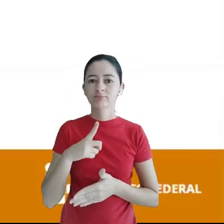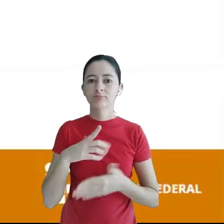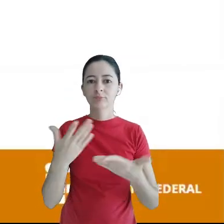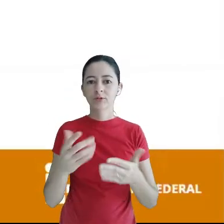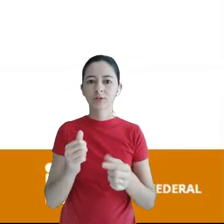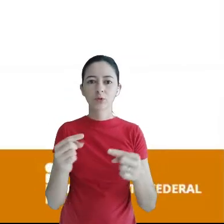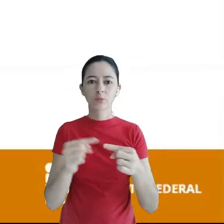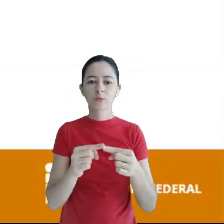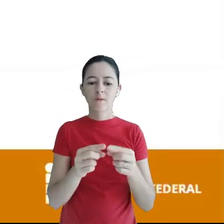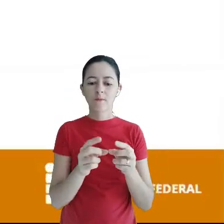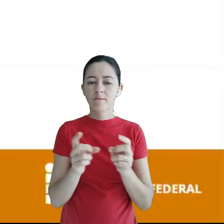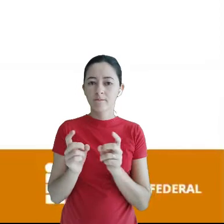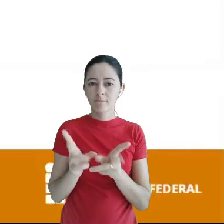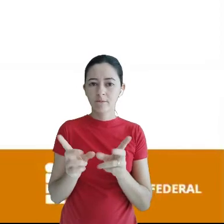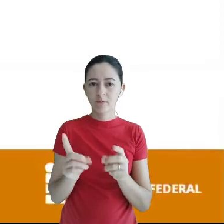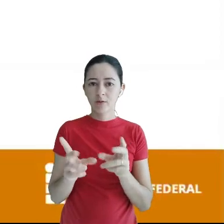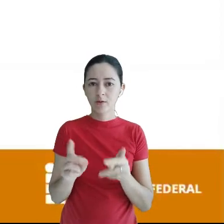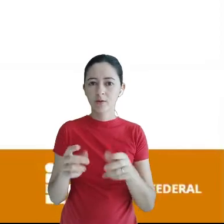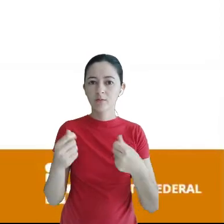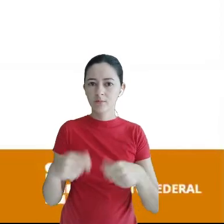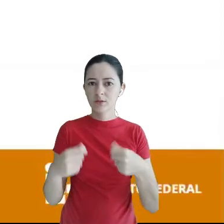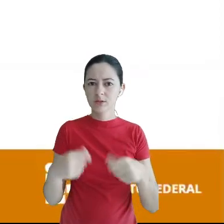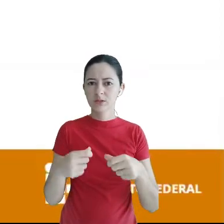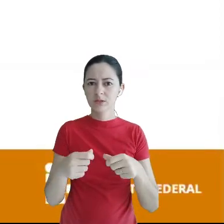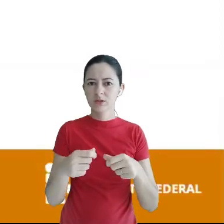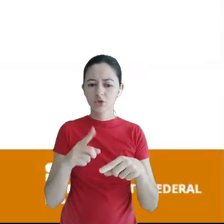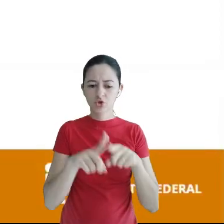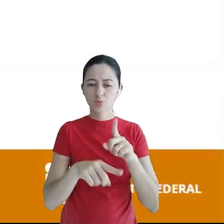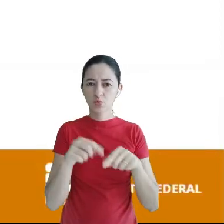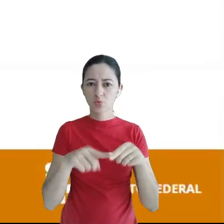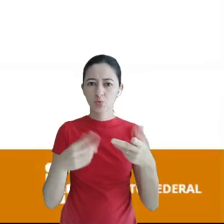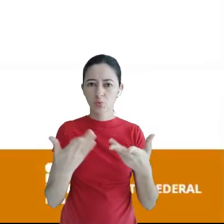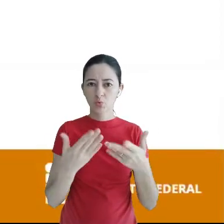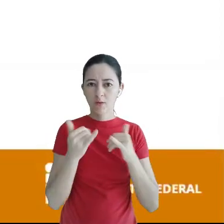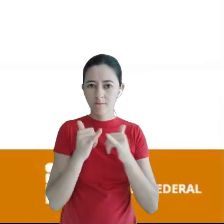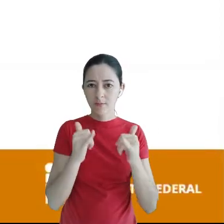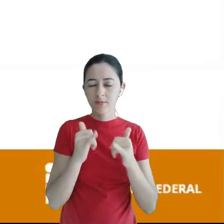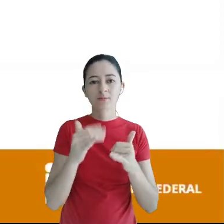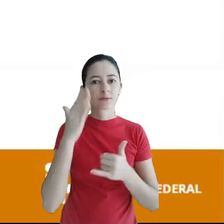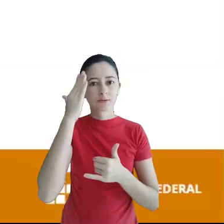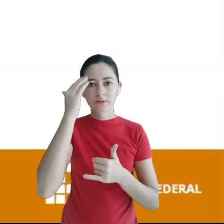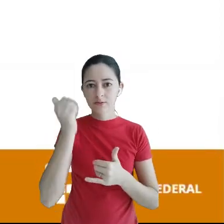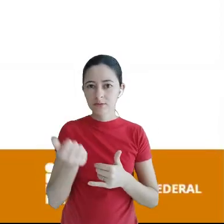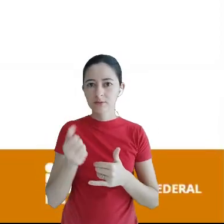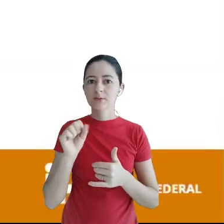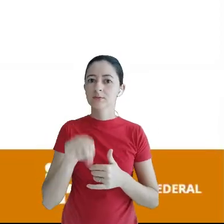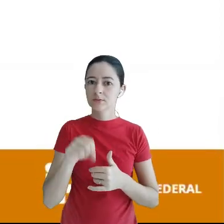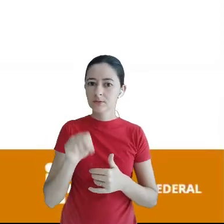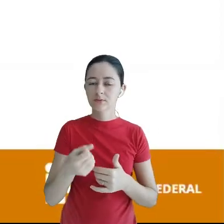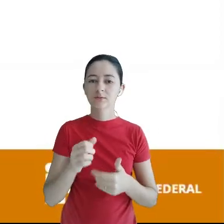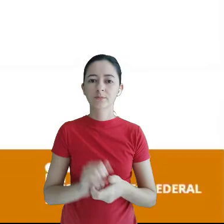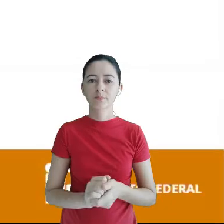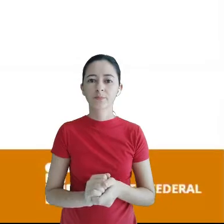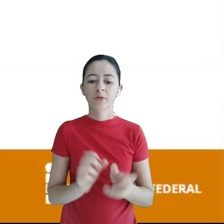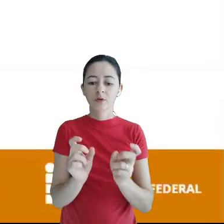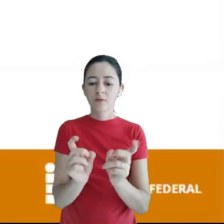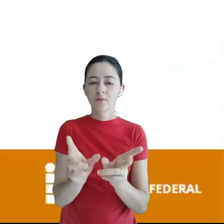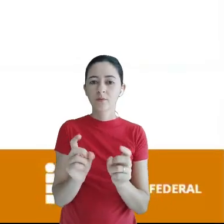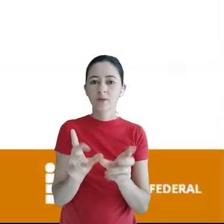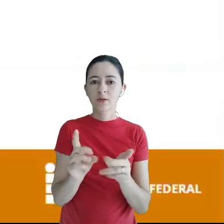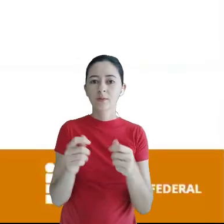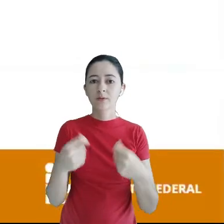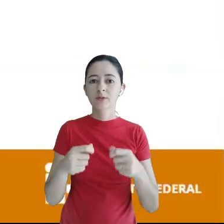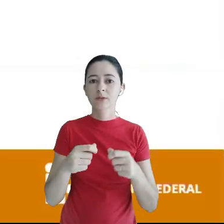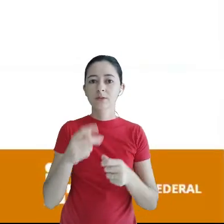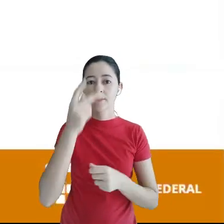Olha só. Venda precisa de produtos pra... Eu preciso saber quais são os produtos vendidos? Óbvio. Então, venda precisa de produto. Venda